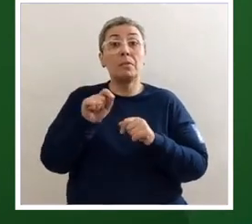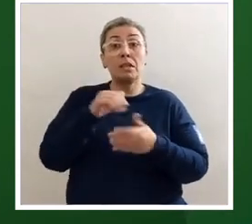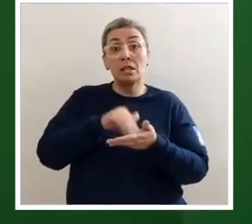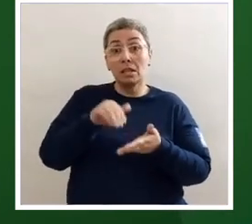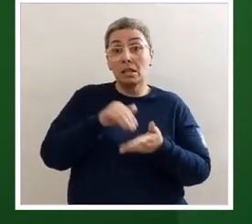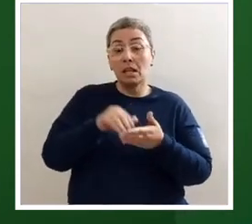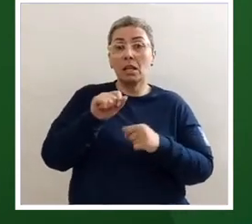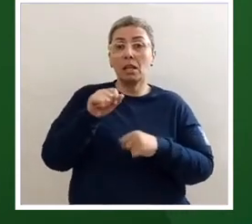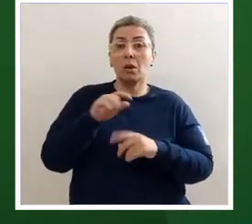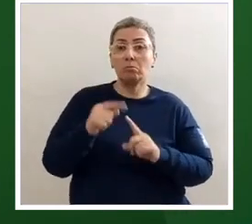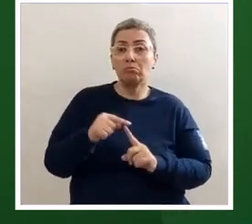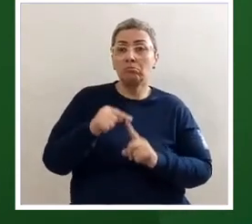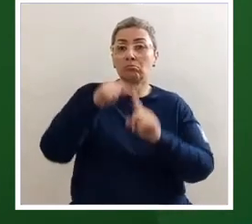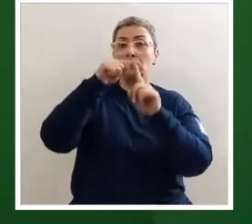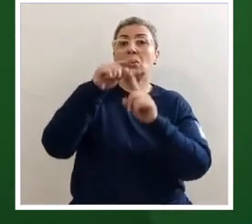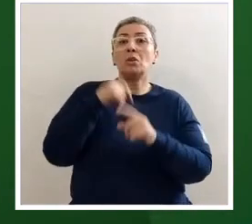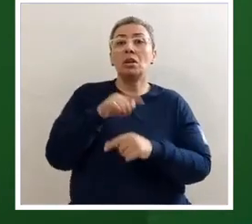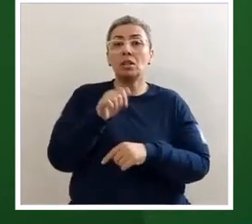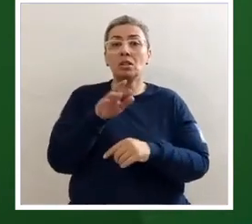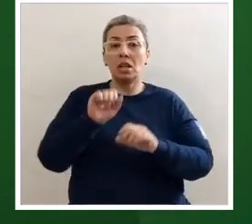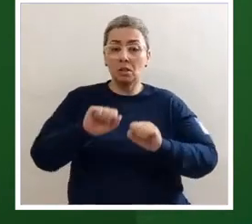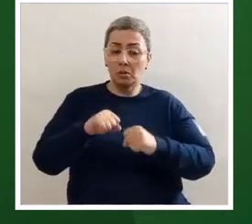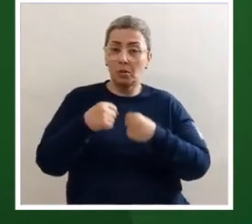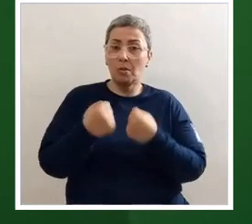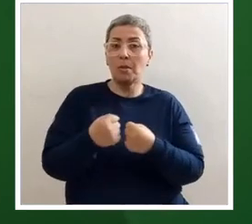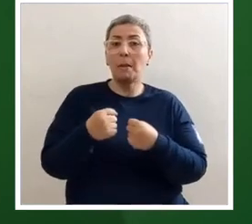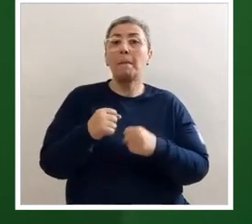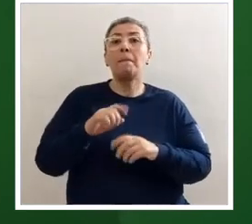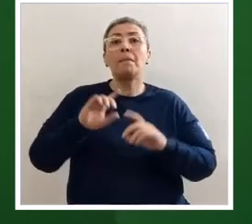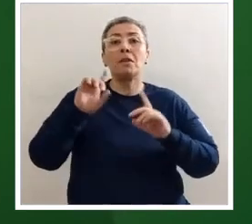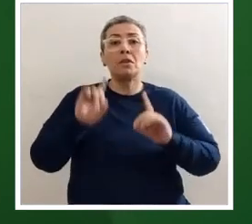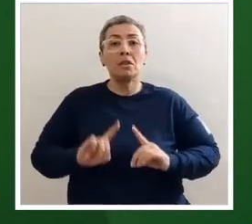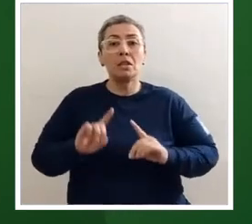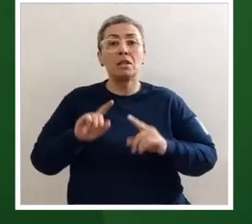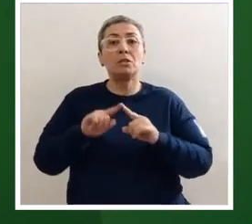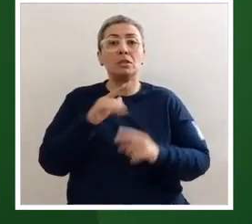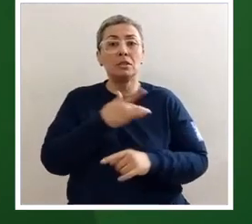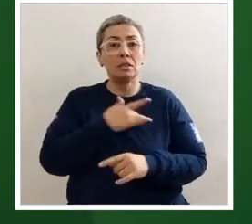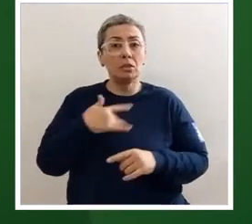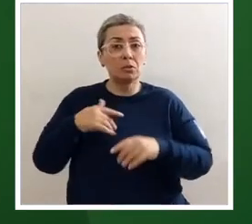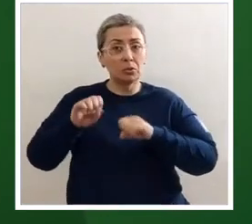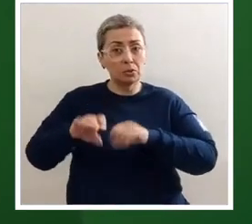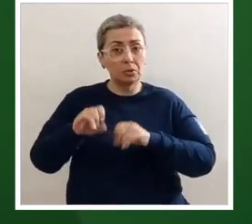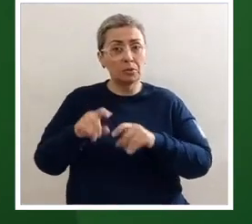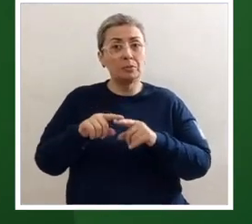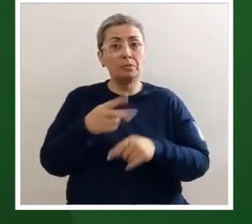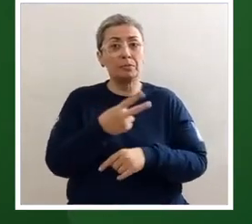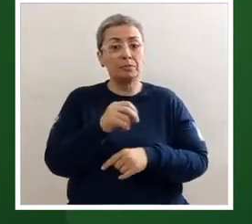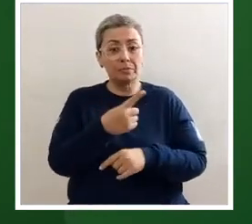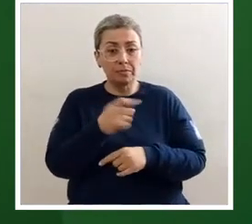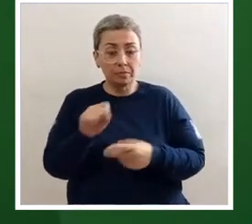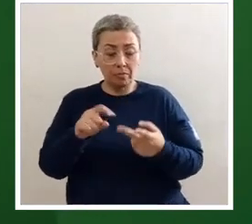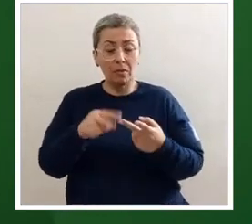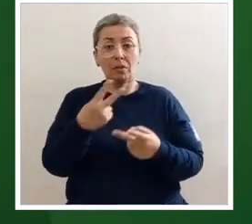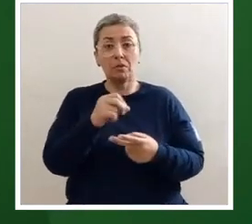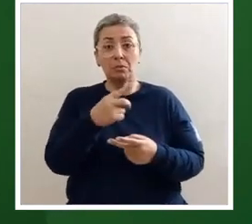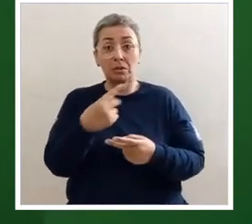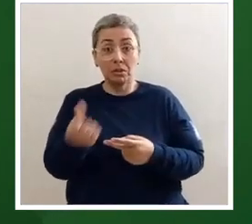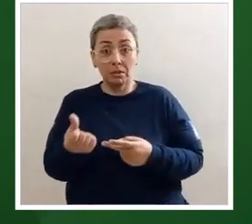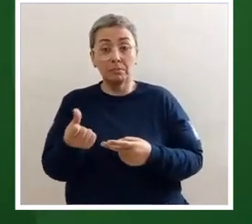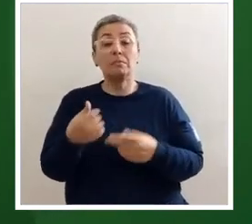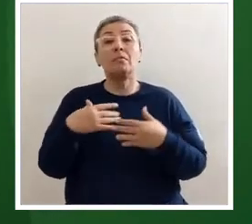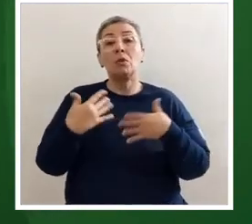destaque da educação da Agência Nacional de defesa e direitos difusos da educação e da Saúde tanto em 2018 quanto em 2016